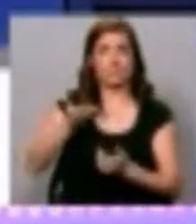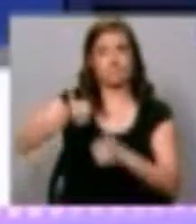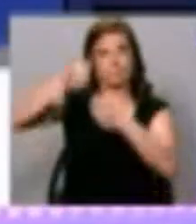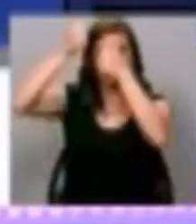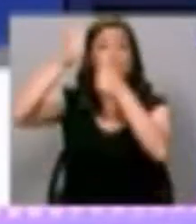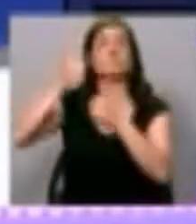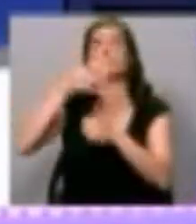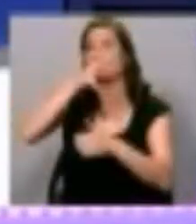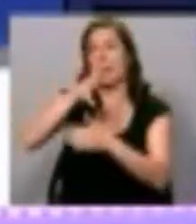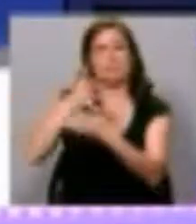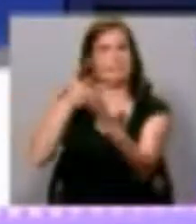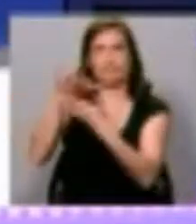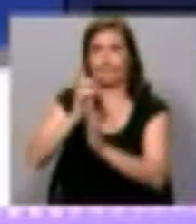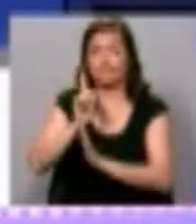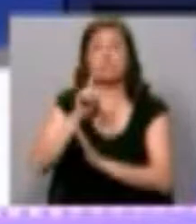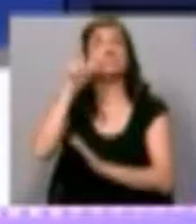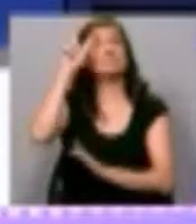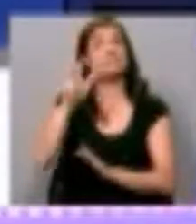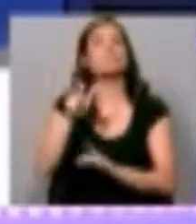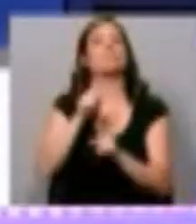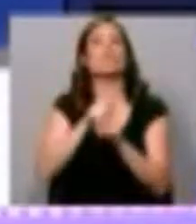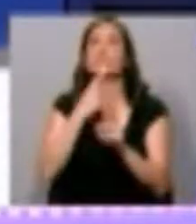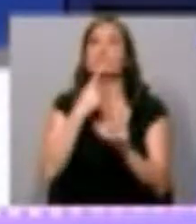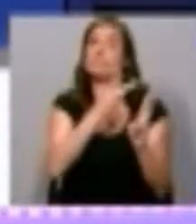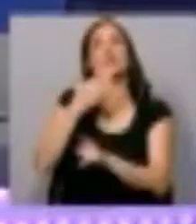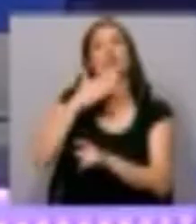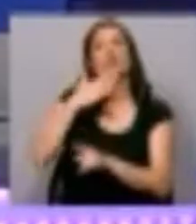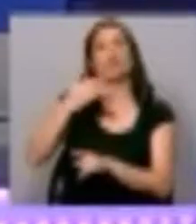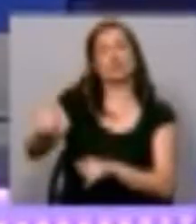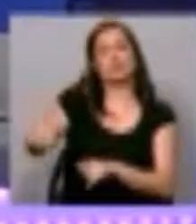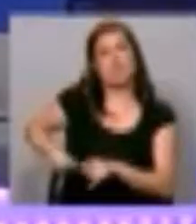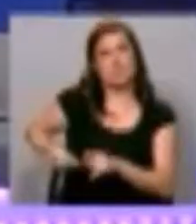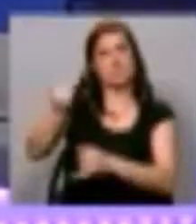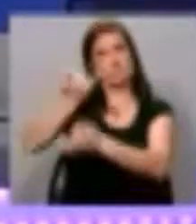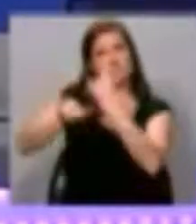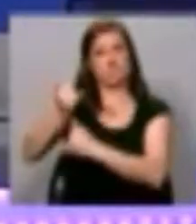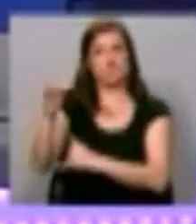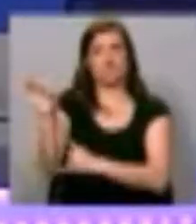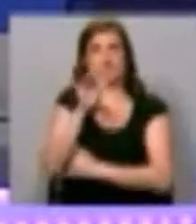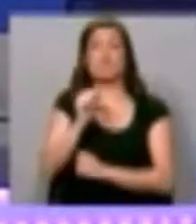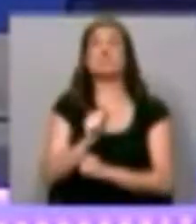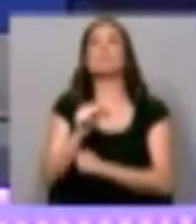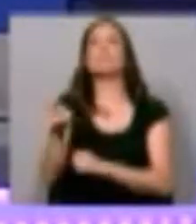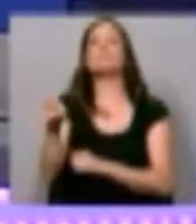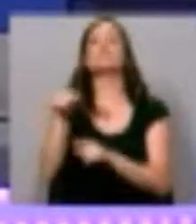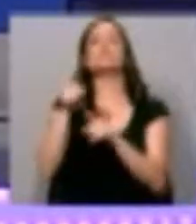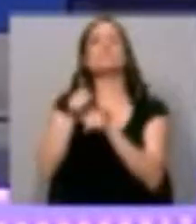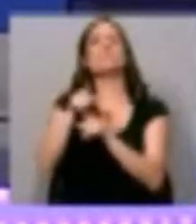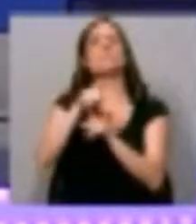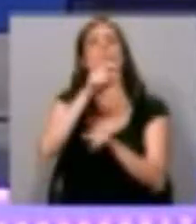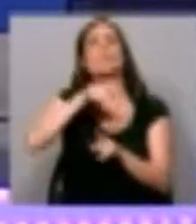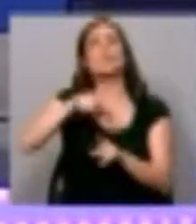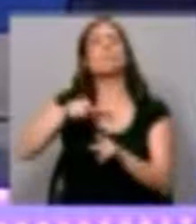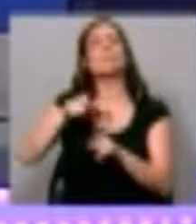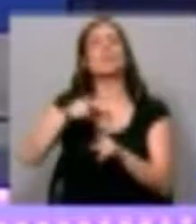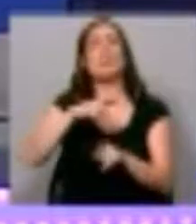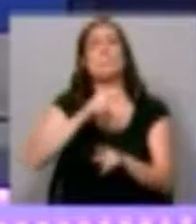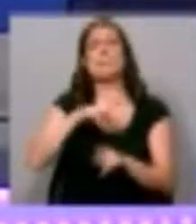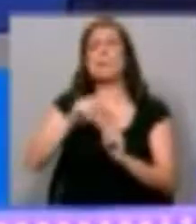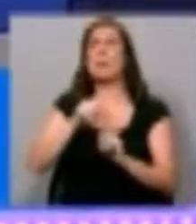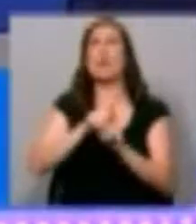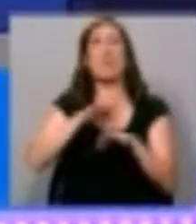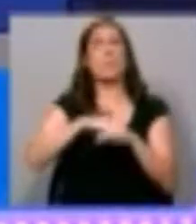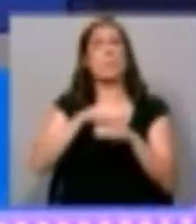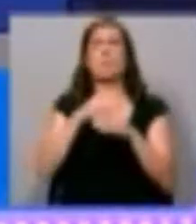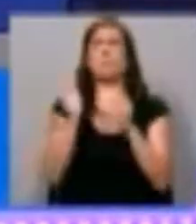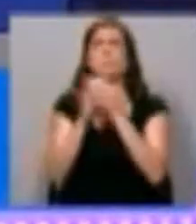de Menezes, de acordo com o Expresso, estarão contra a exoneração dos 5. E mercenários portugueses estão a ser investigados precisamente por causa do assalto a